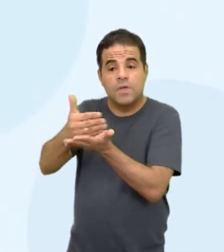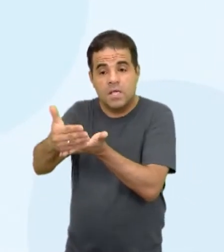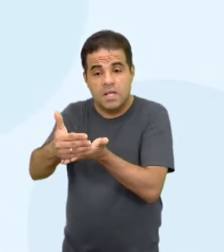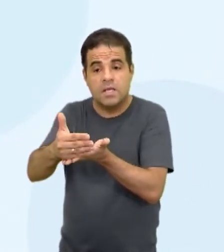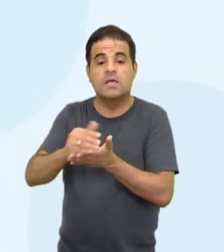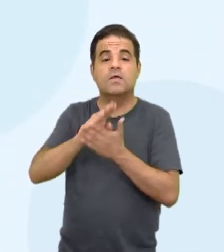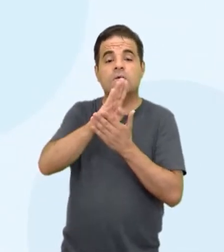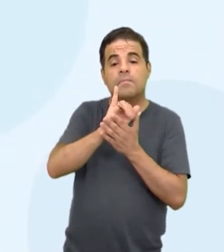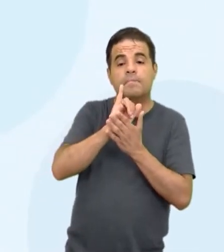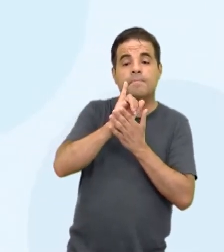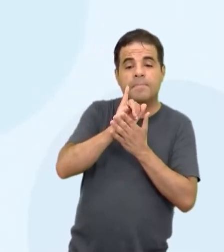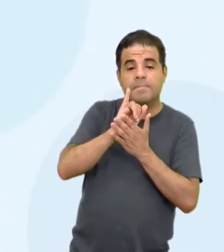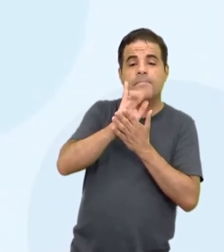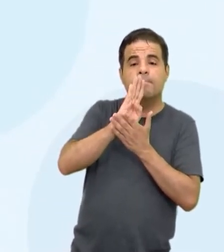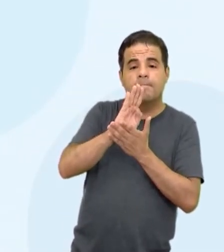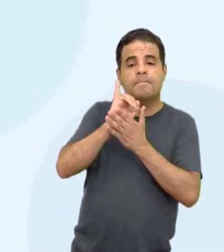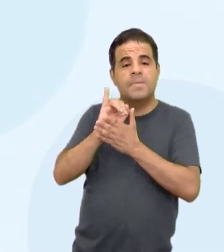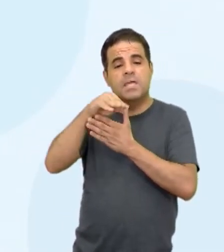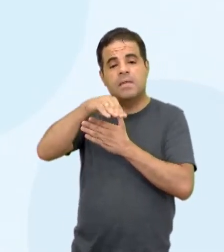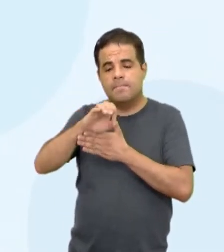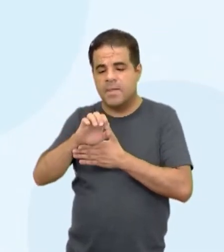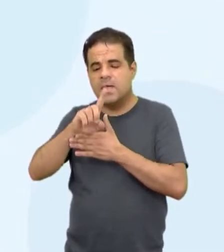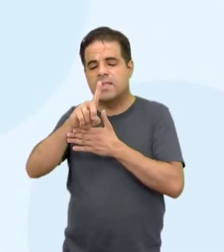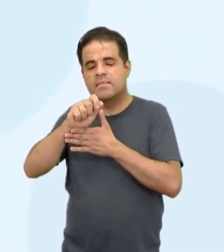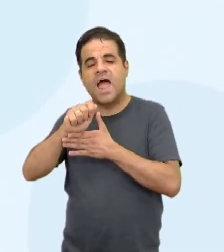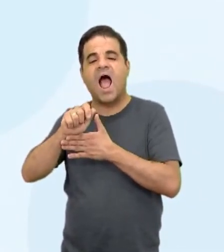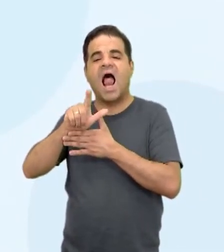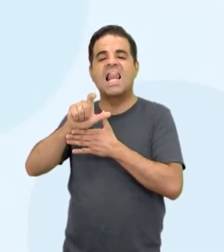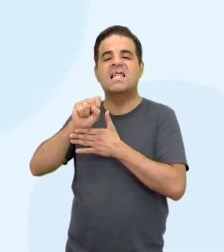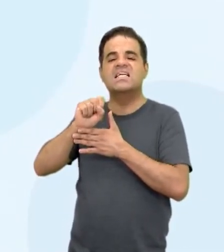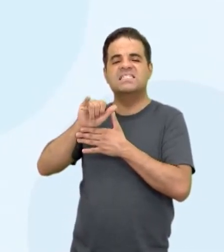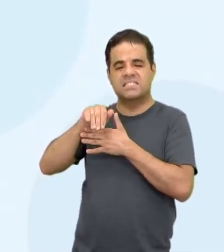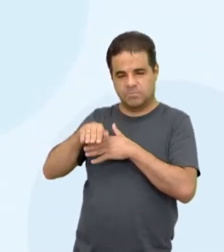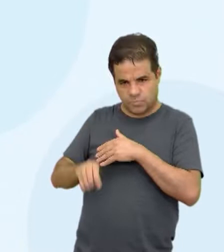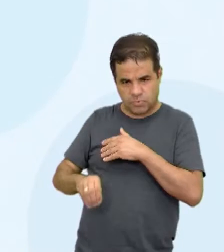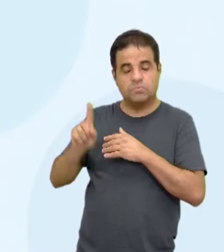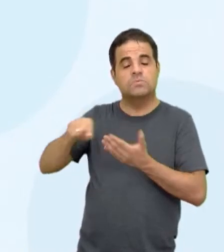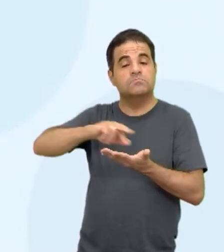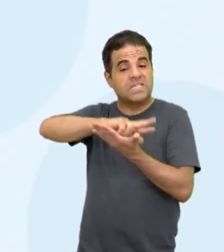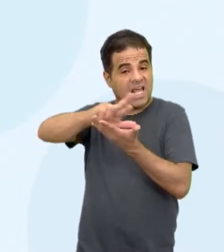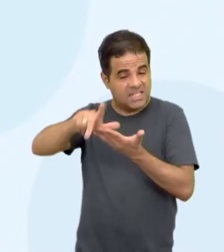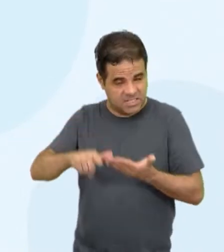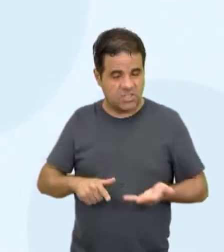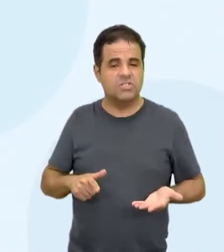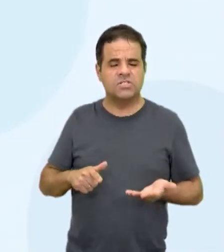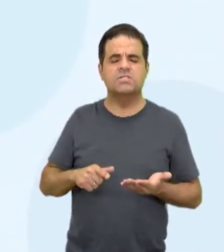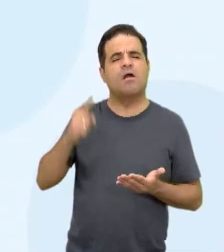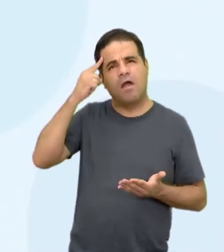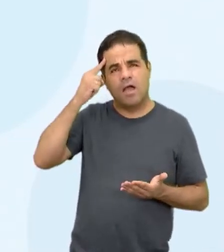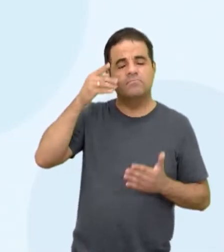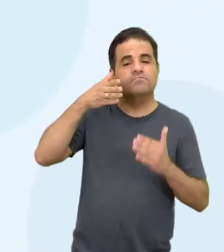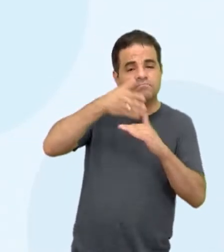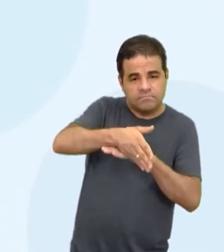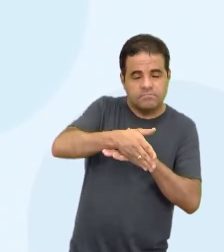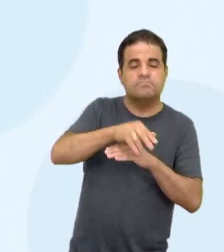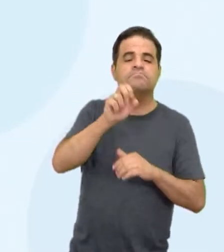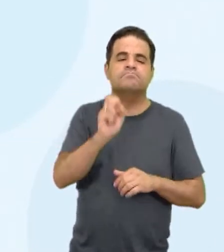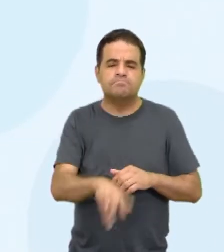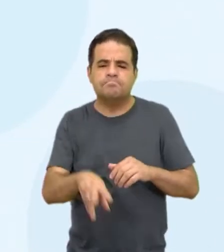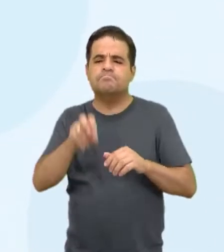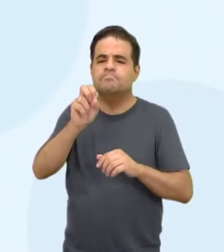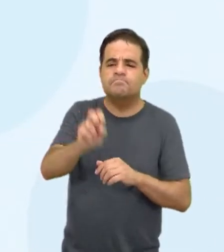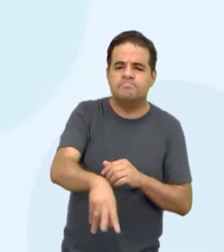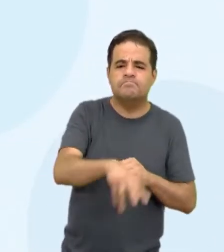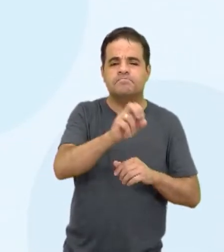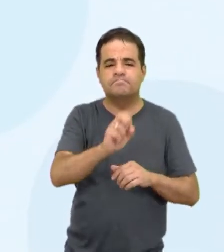do bipedalismo, que a gente viu que era uma característica, né, quando eles passam então a caminhar